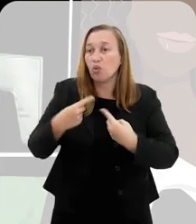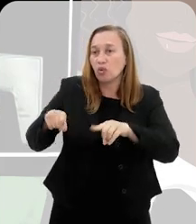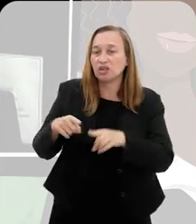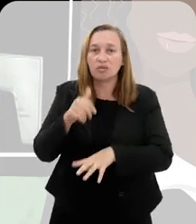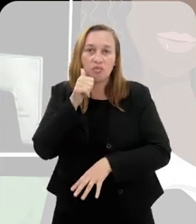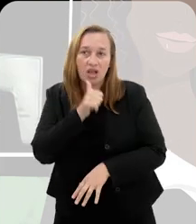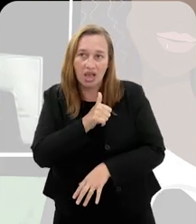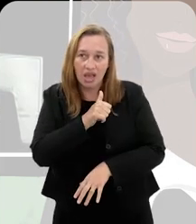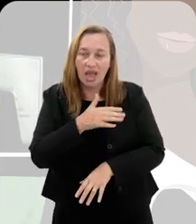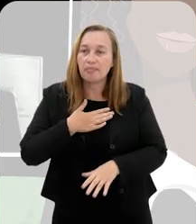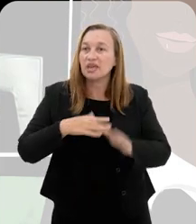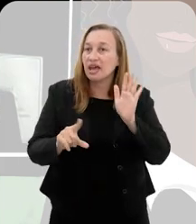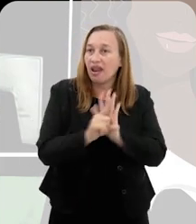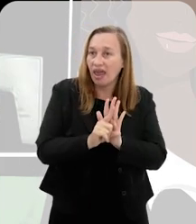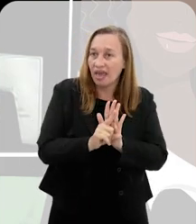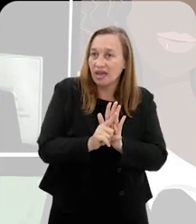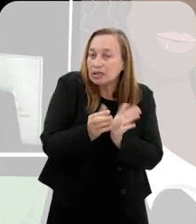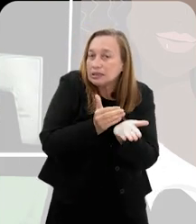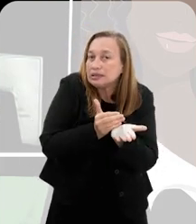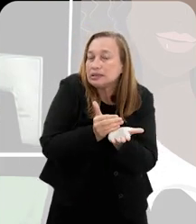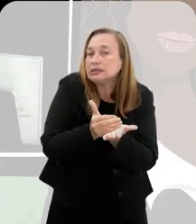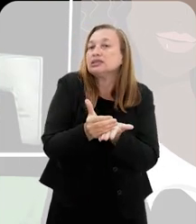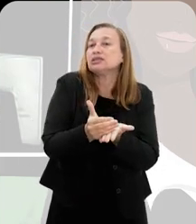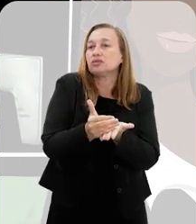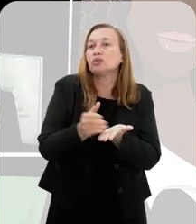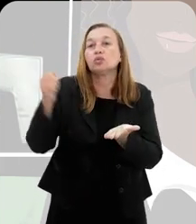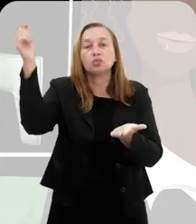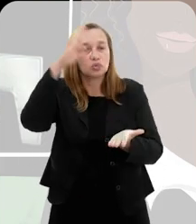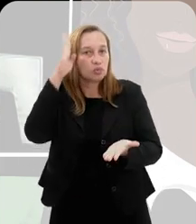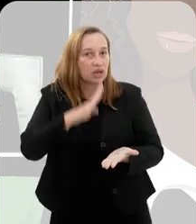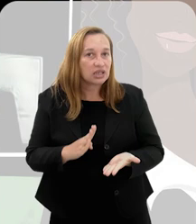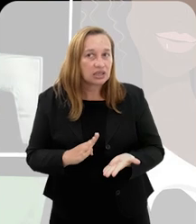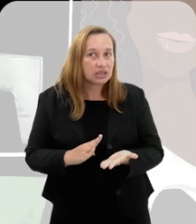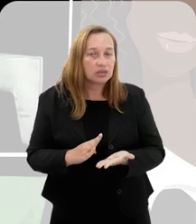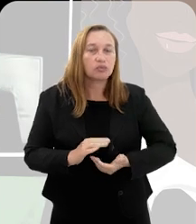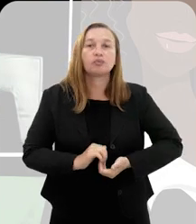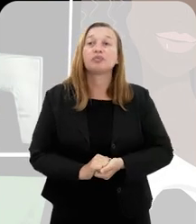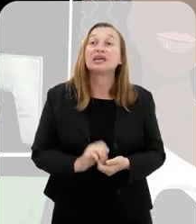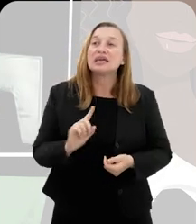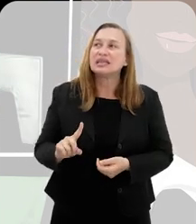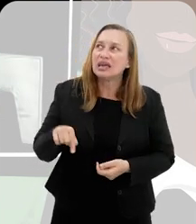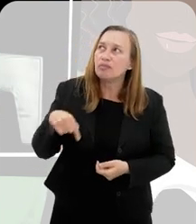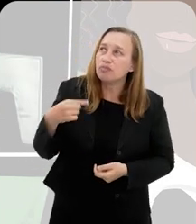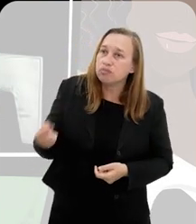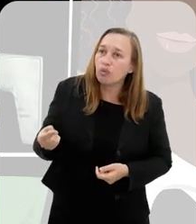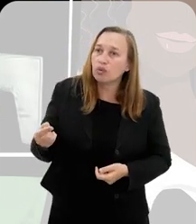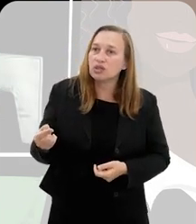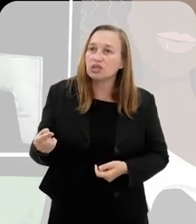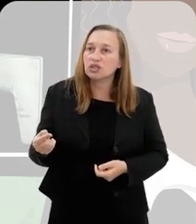política contra as mulheres. A minha lei foi uma lei pioneira no Brasil.